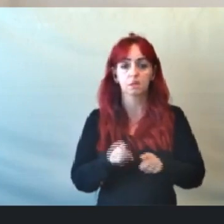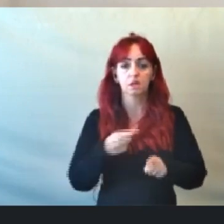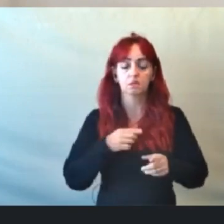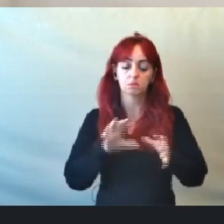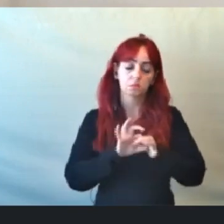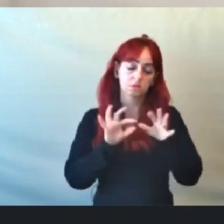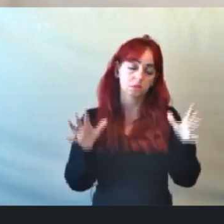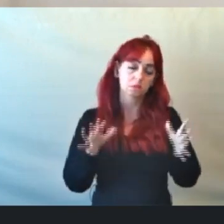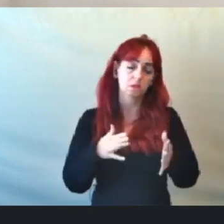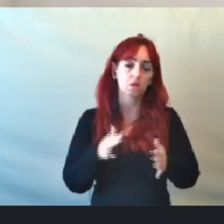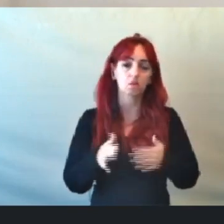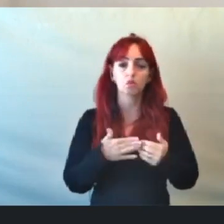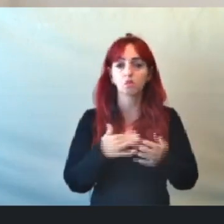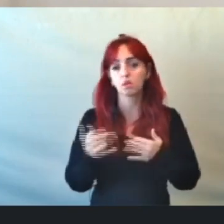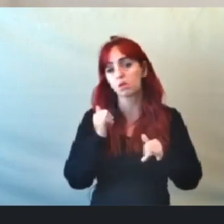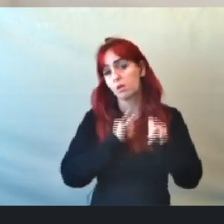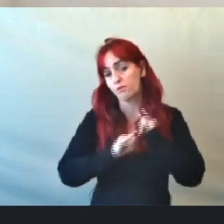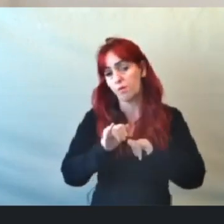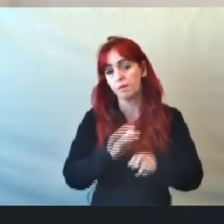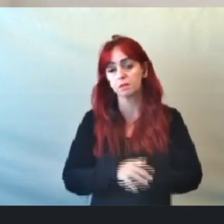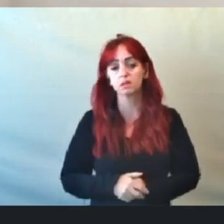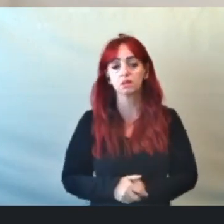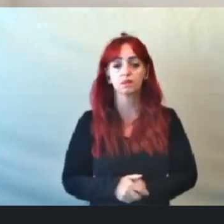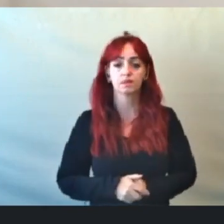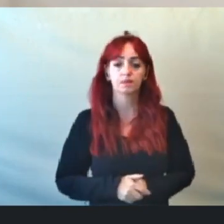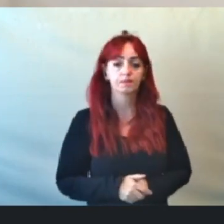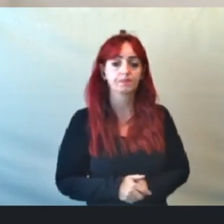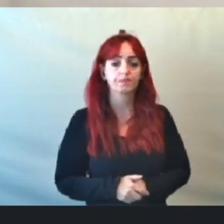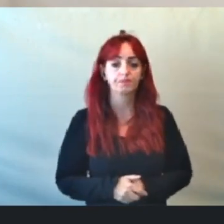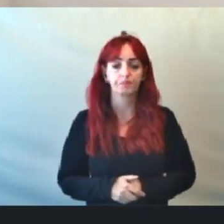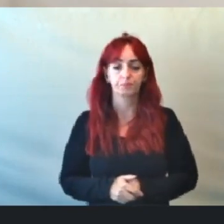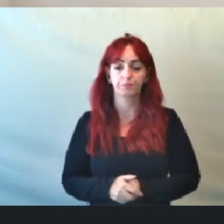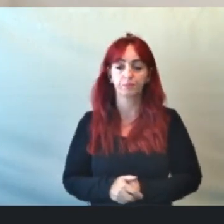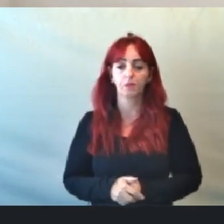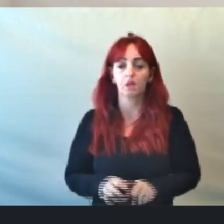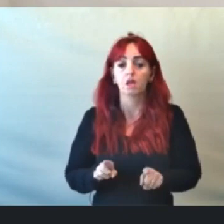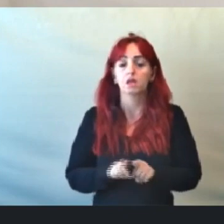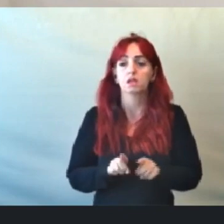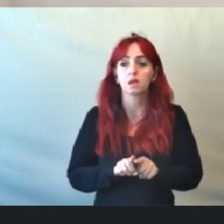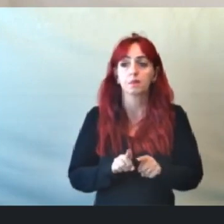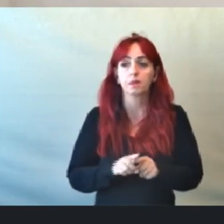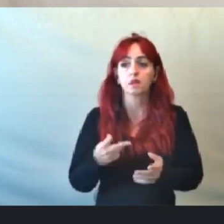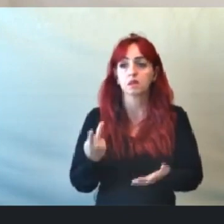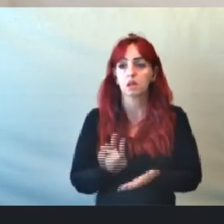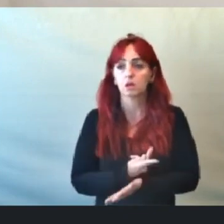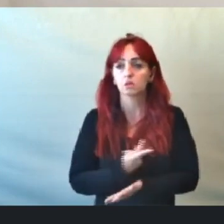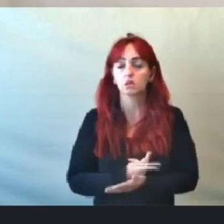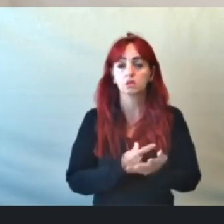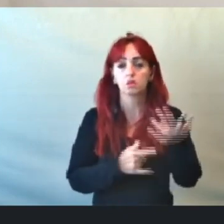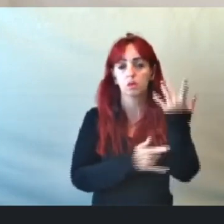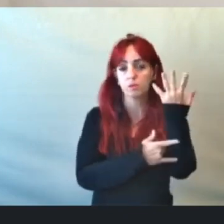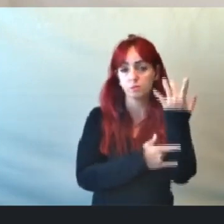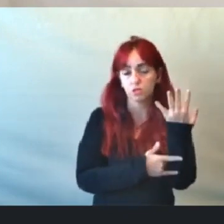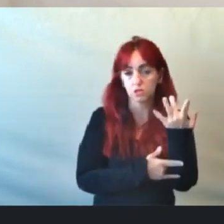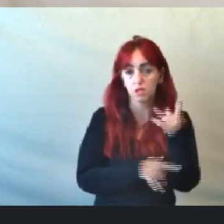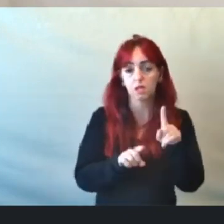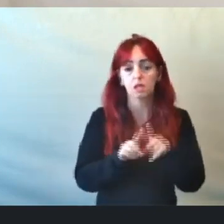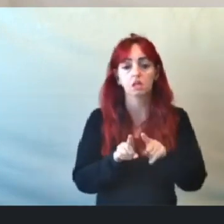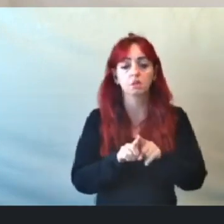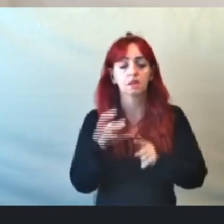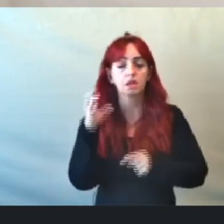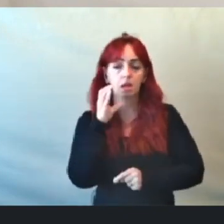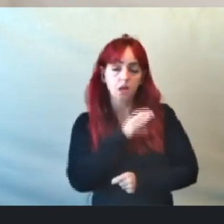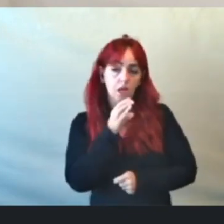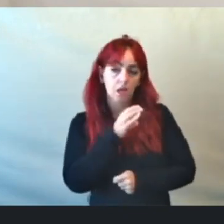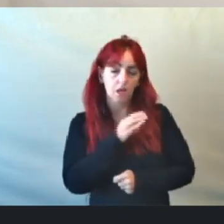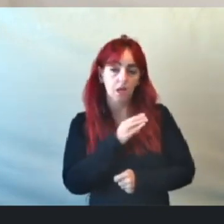E, embora a execução seja do FMG, imediatamente eu passei o convite para